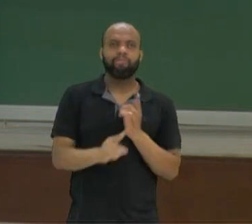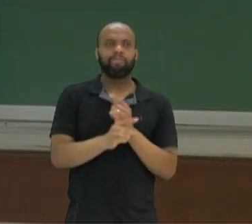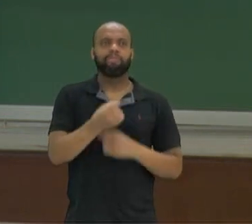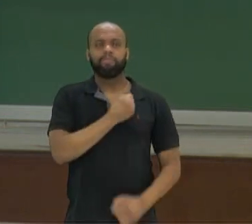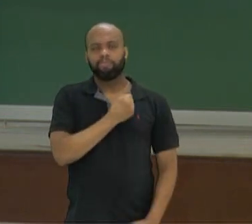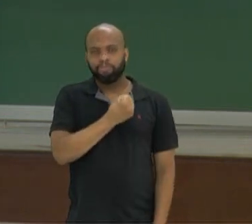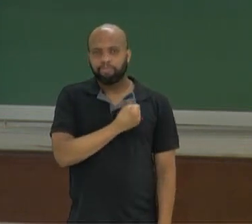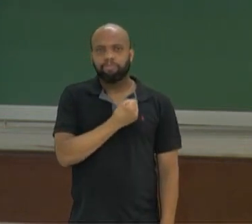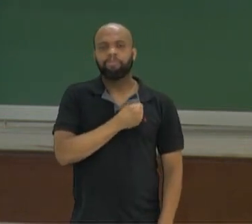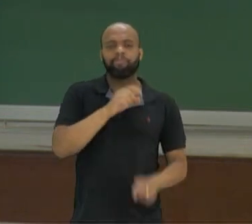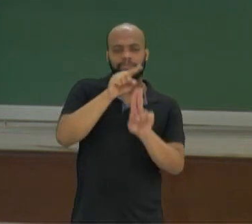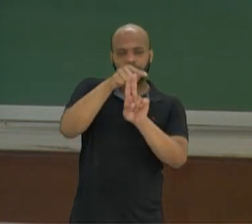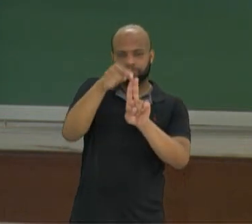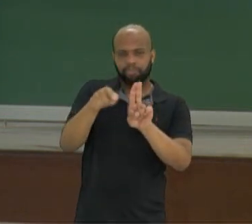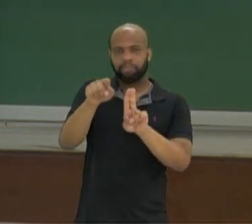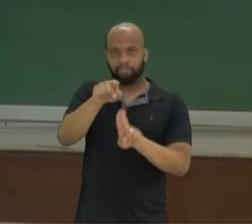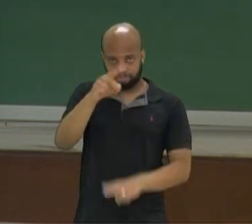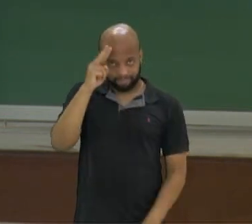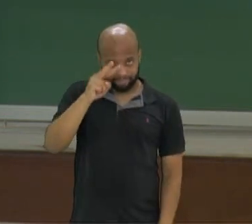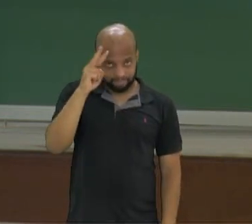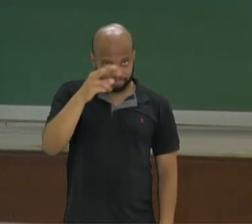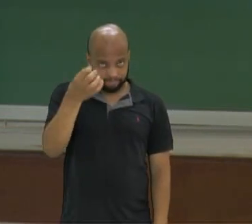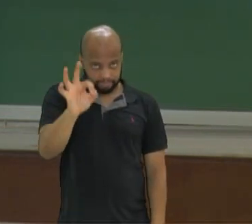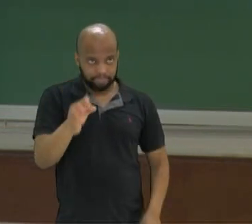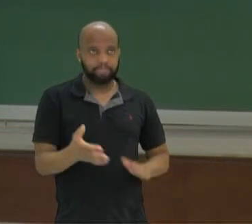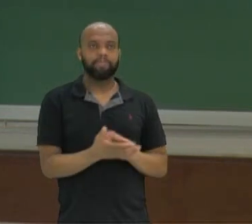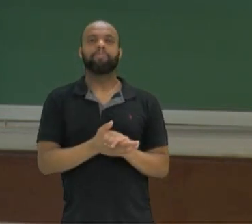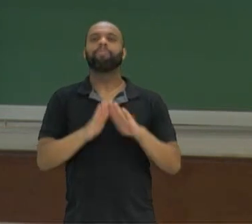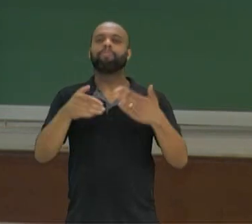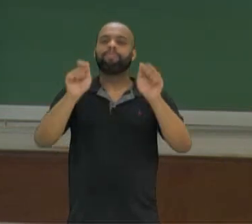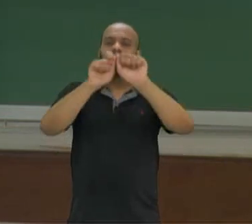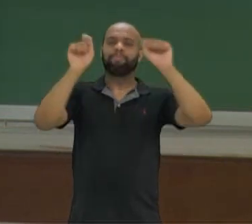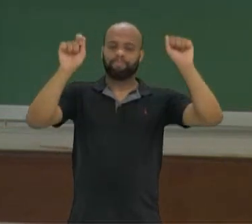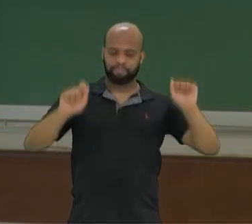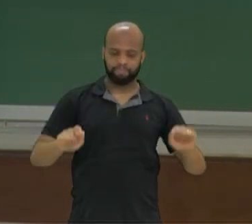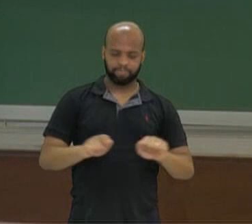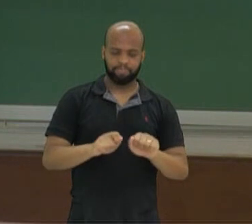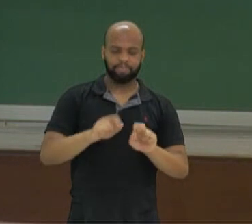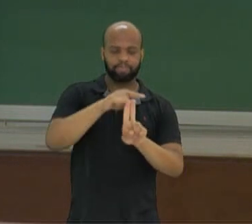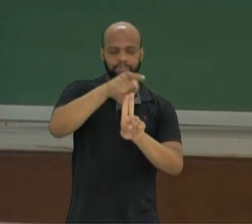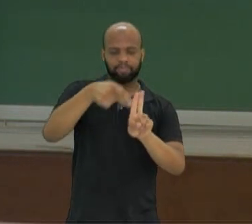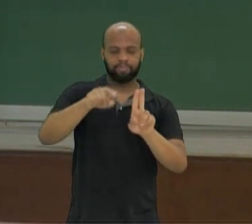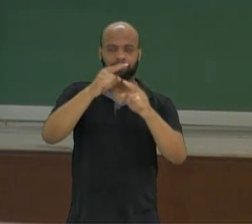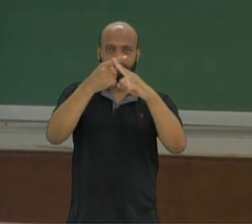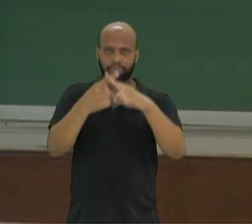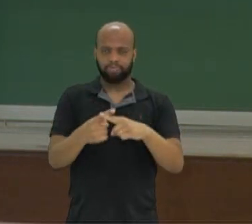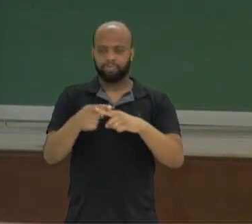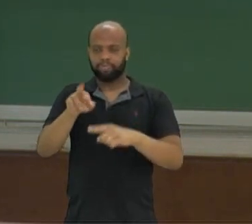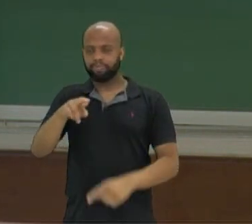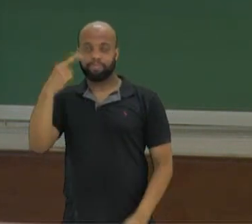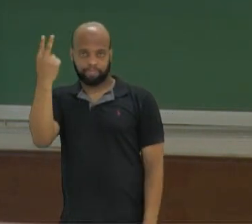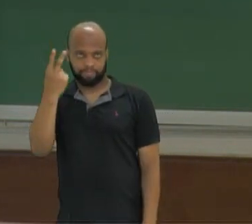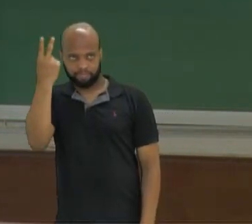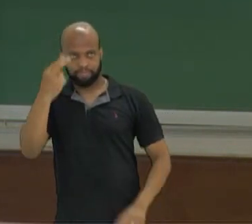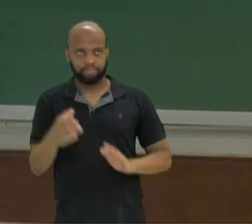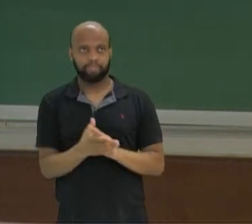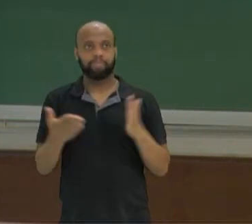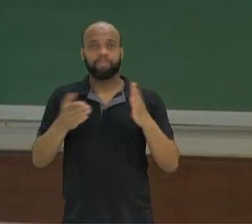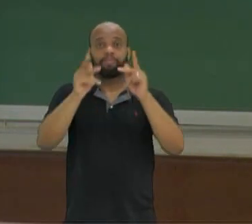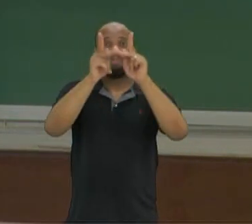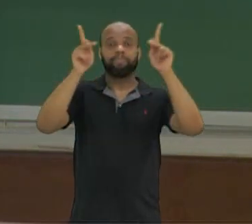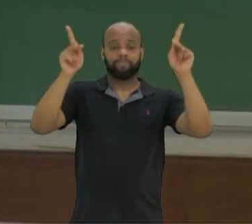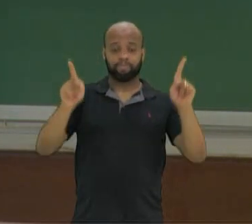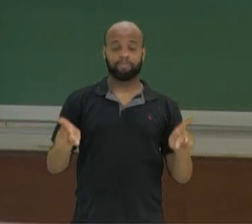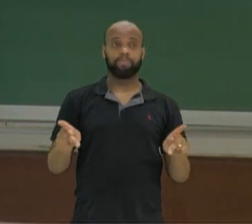que é o 3,14. Lembram disso, né? Então, a área é π vezes o tamanho do raio ao quadrado.